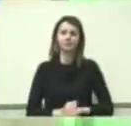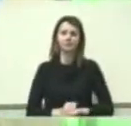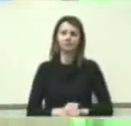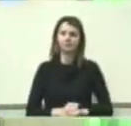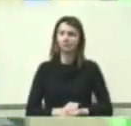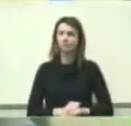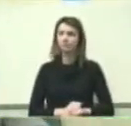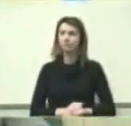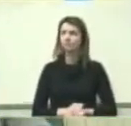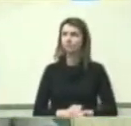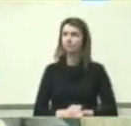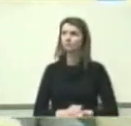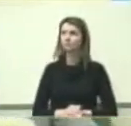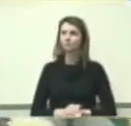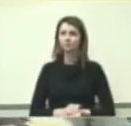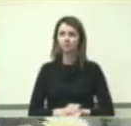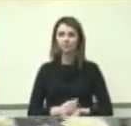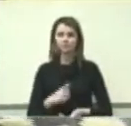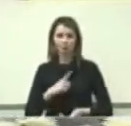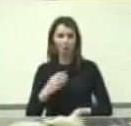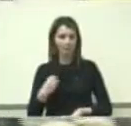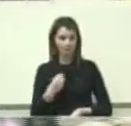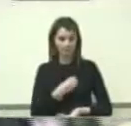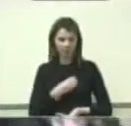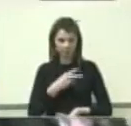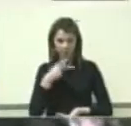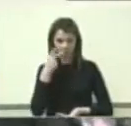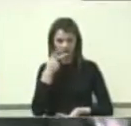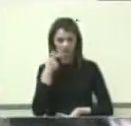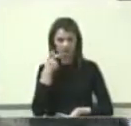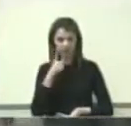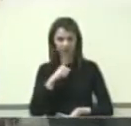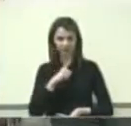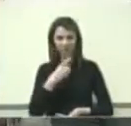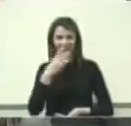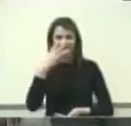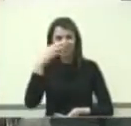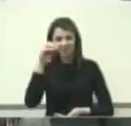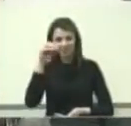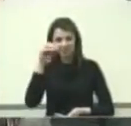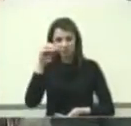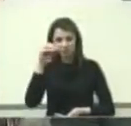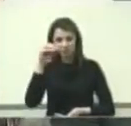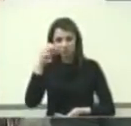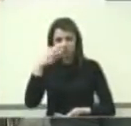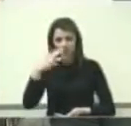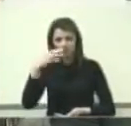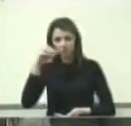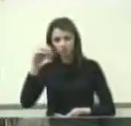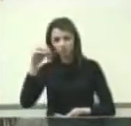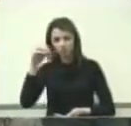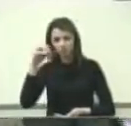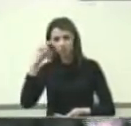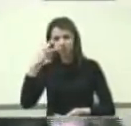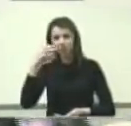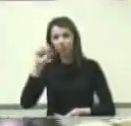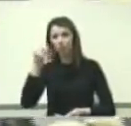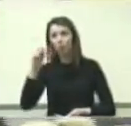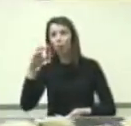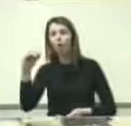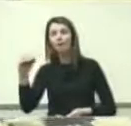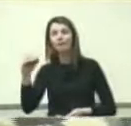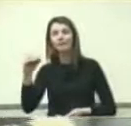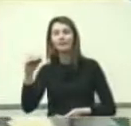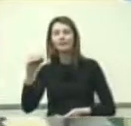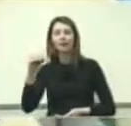dízios psiquiatras que há mais de 380 tipos de medo o medo de passar debaixo de escada